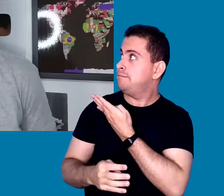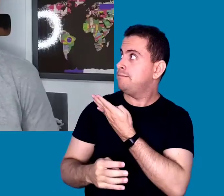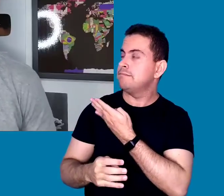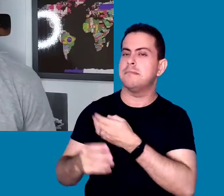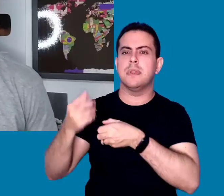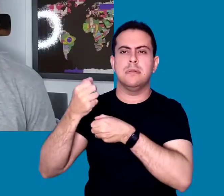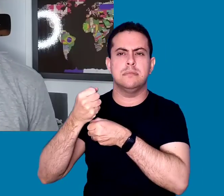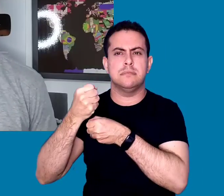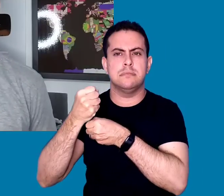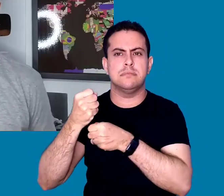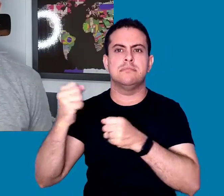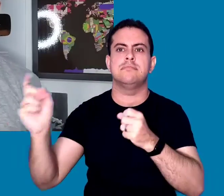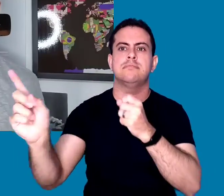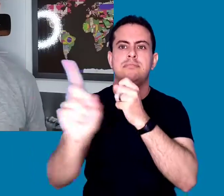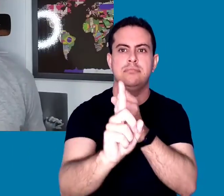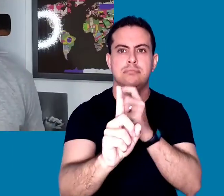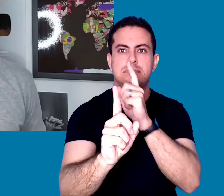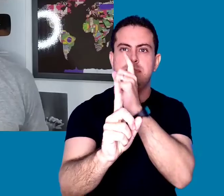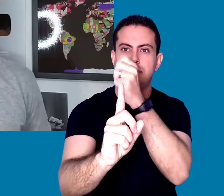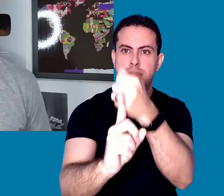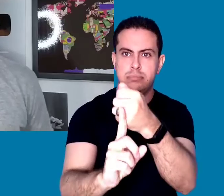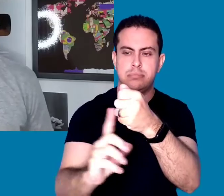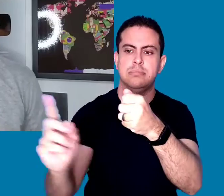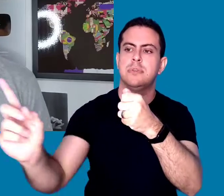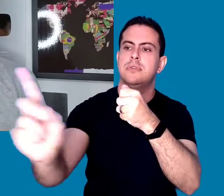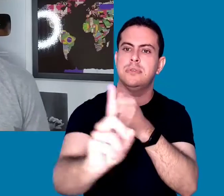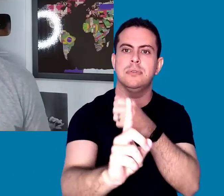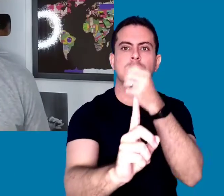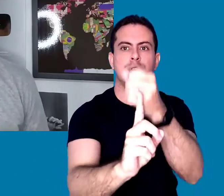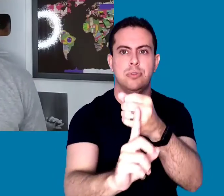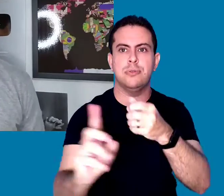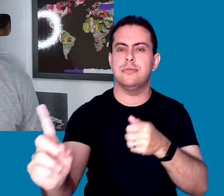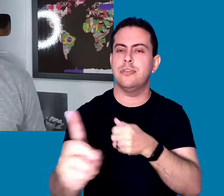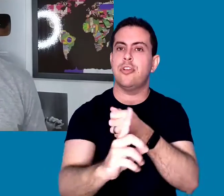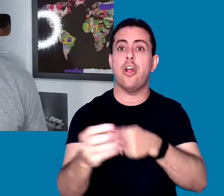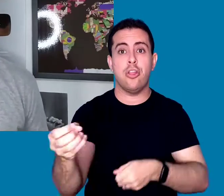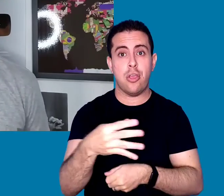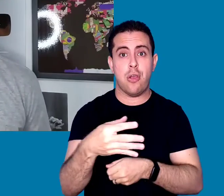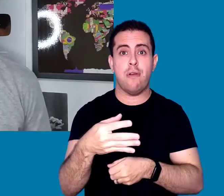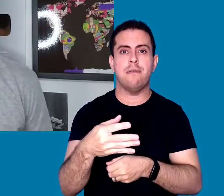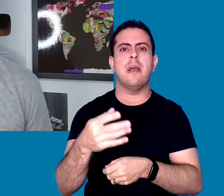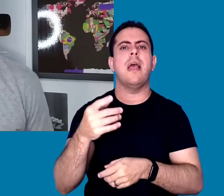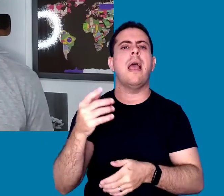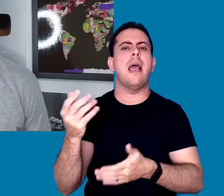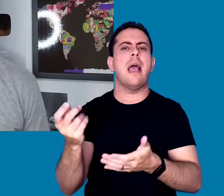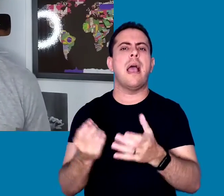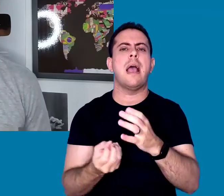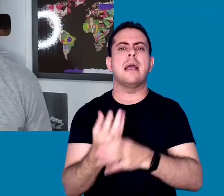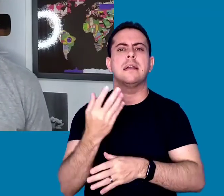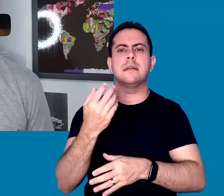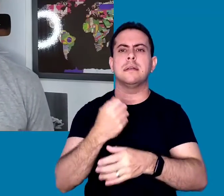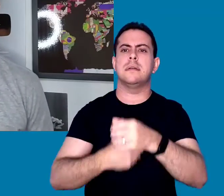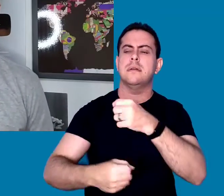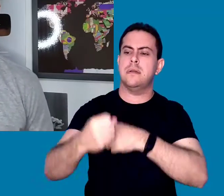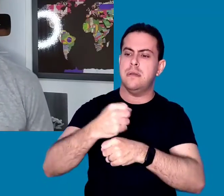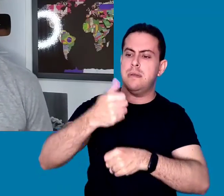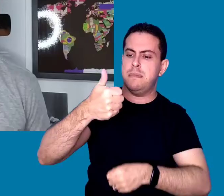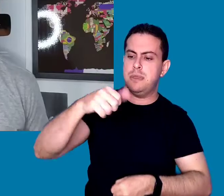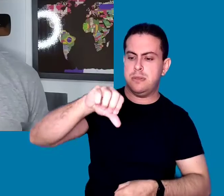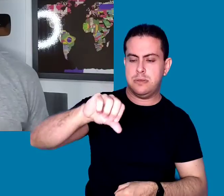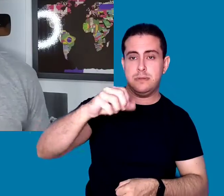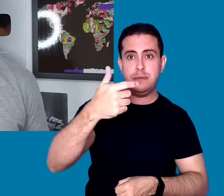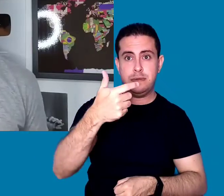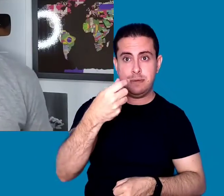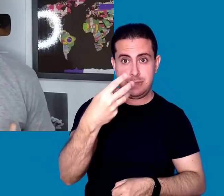Essa tradição de revezar a tocha é um tanto nova. Ela surgiu nos Jogos Olímpicos de Berlim em